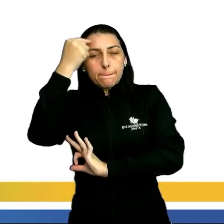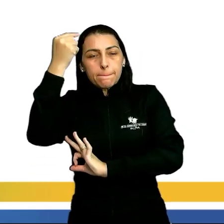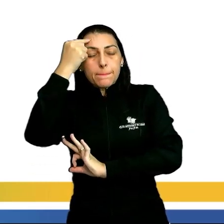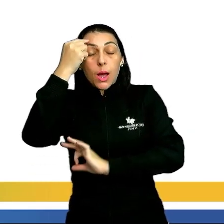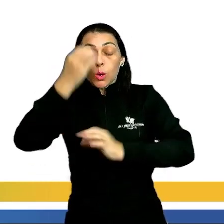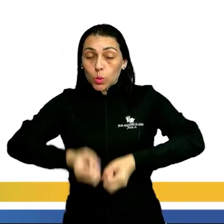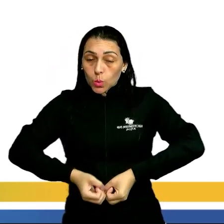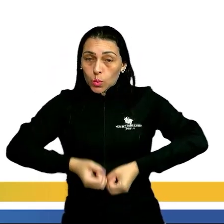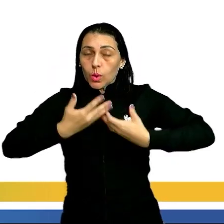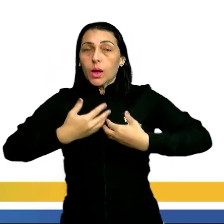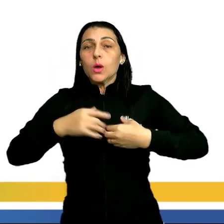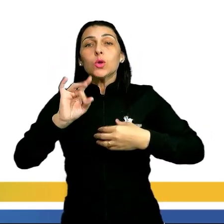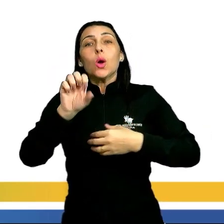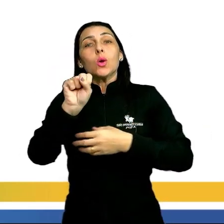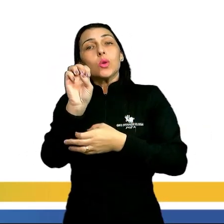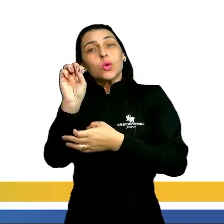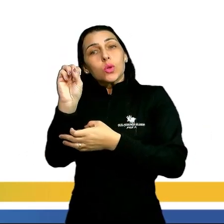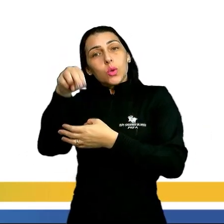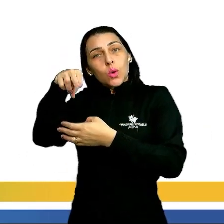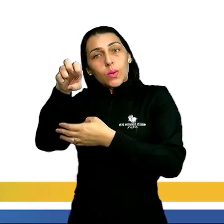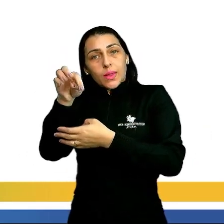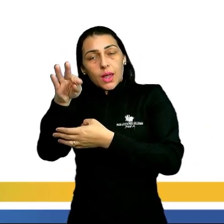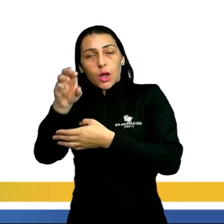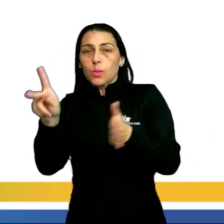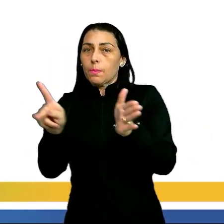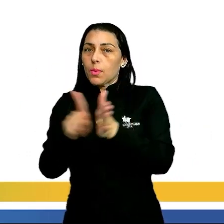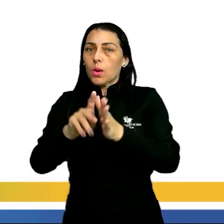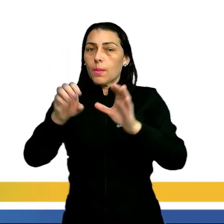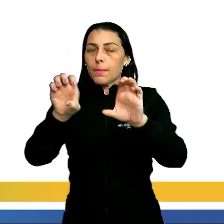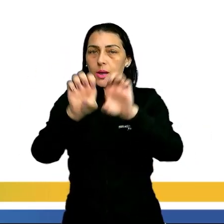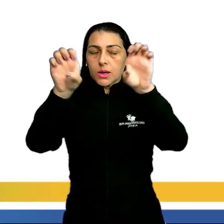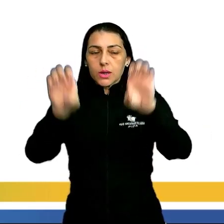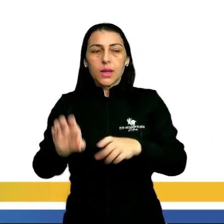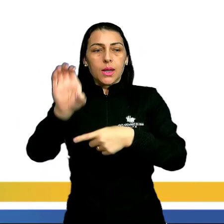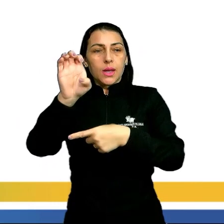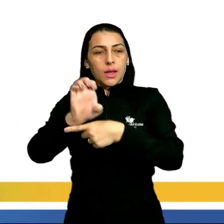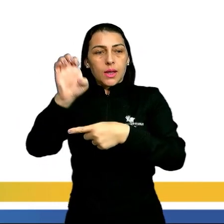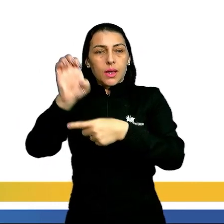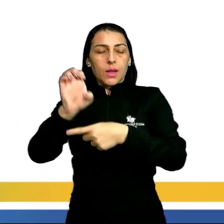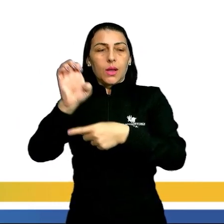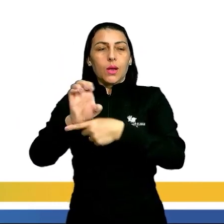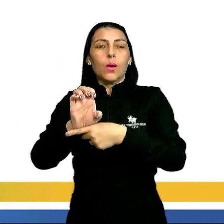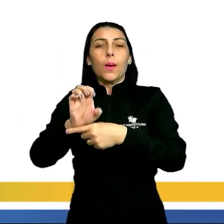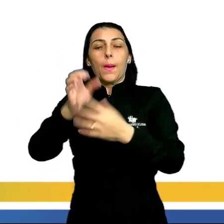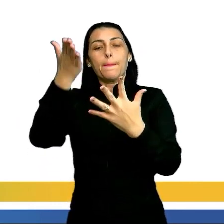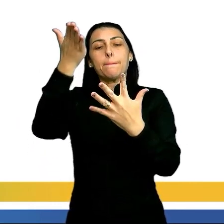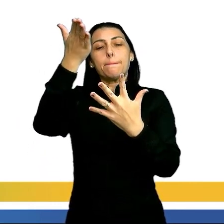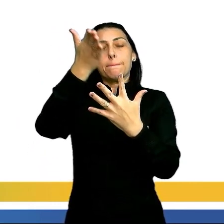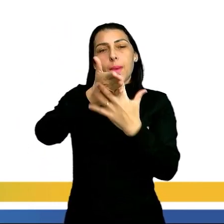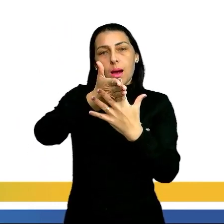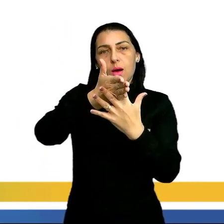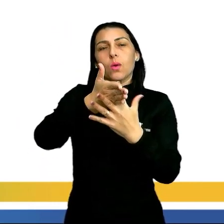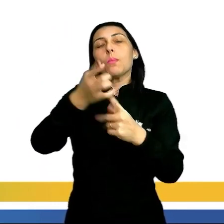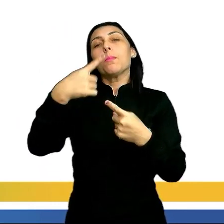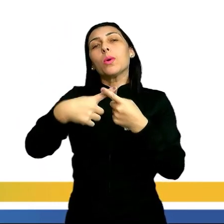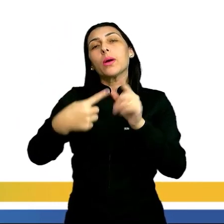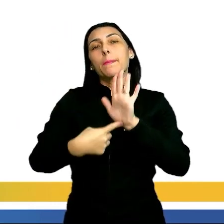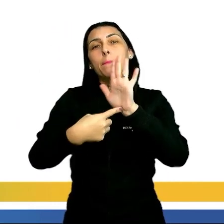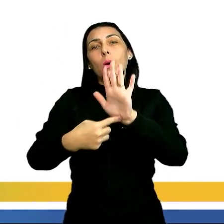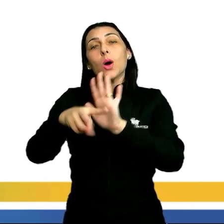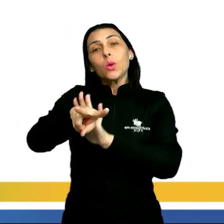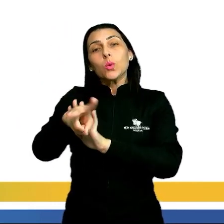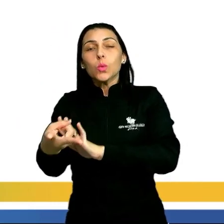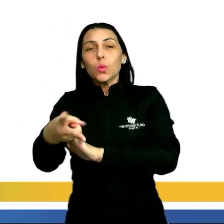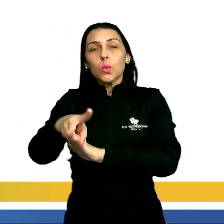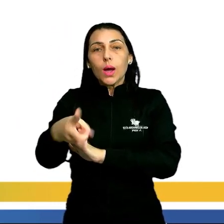do poema, sendo o soneto sua forma preferida. E letra E ou E, barroco, porque mostra a